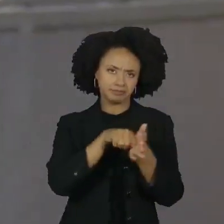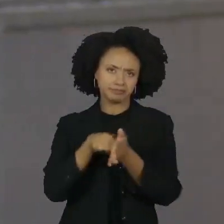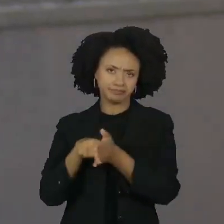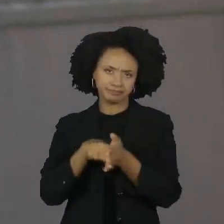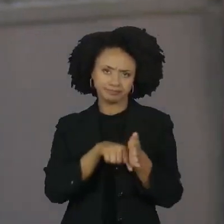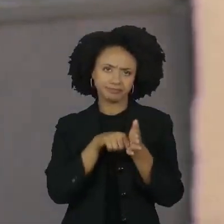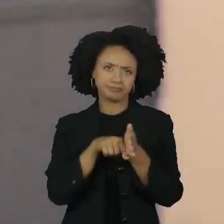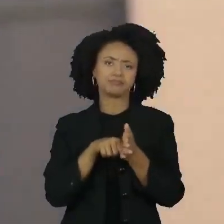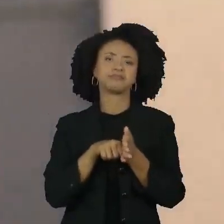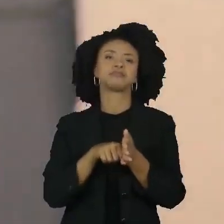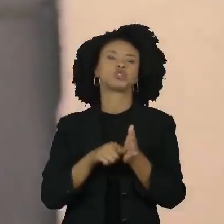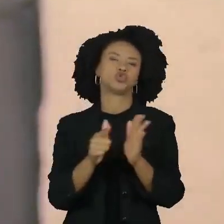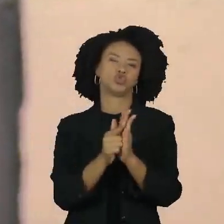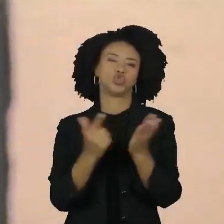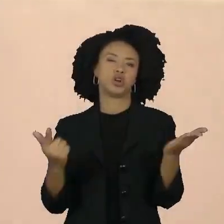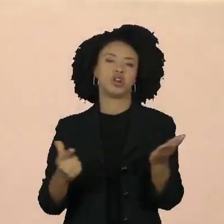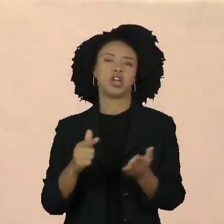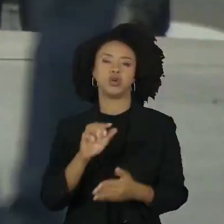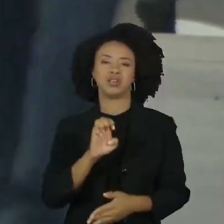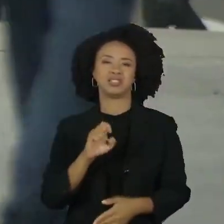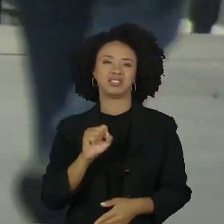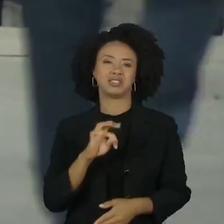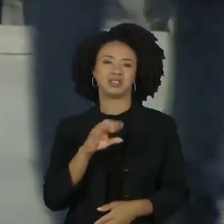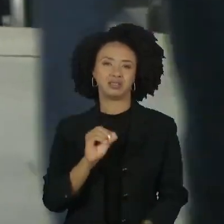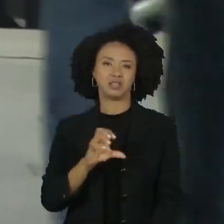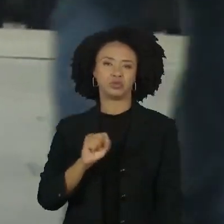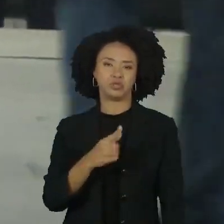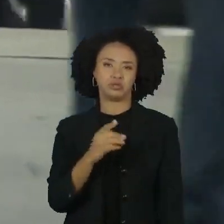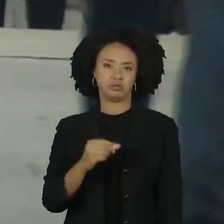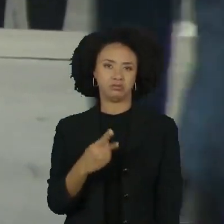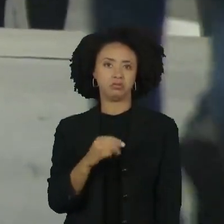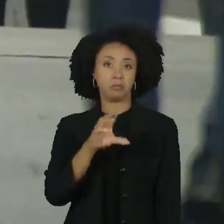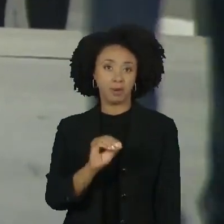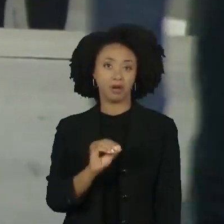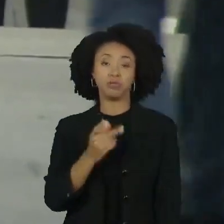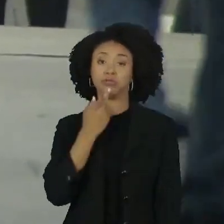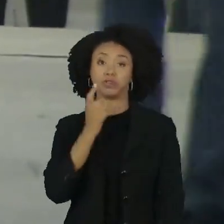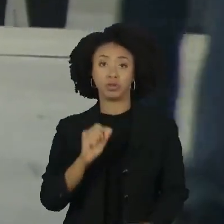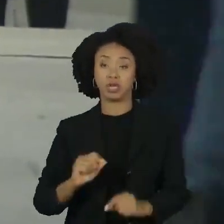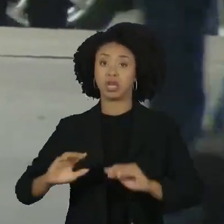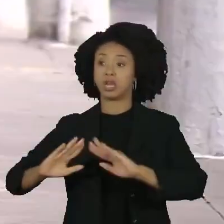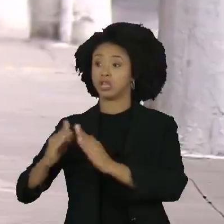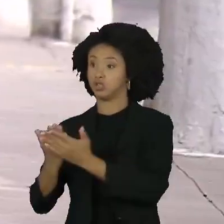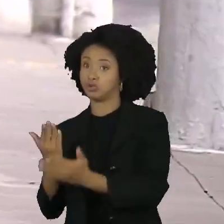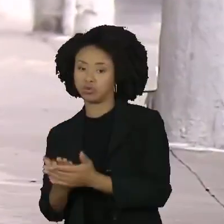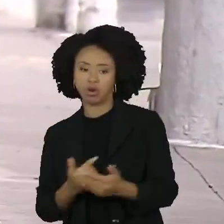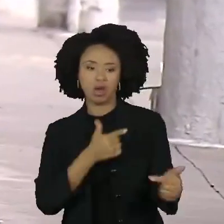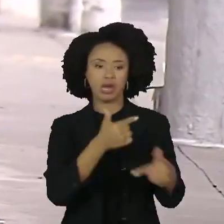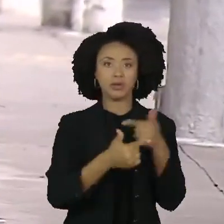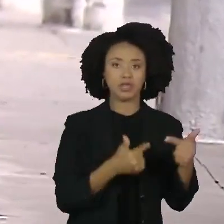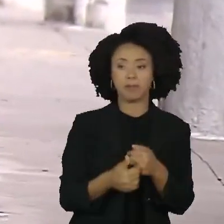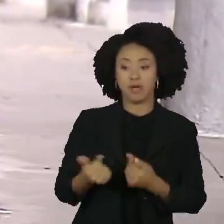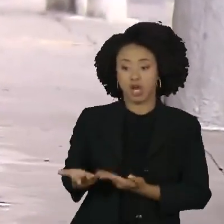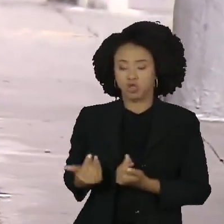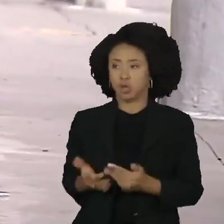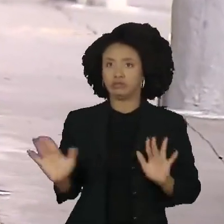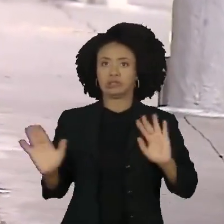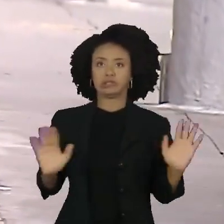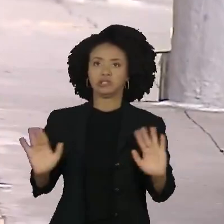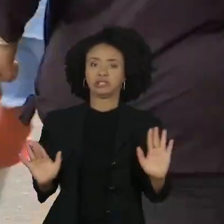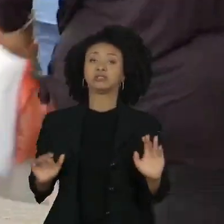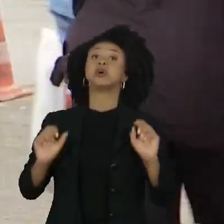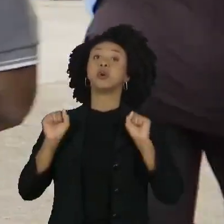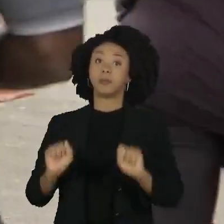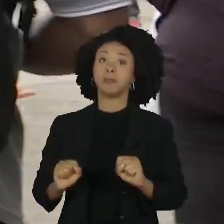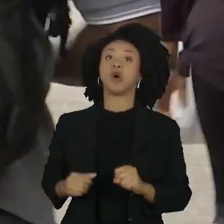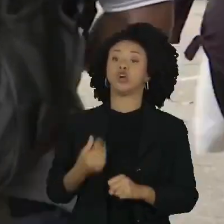para o jornal O Estado de São Paulo, é de que o afastamento desse público da escola e do trabalho pode levar a uma perda de até 10